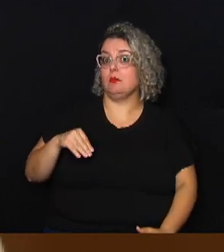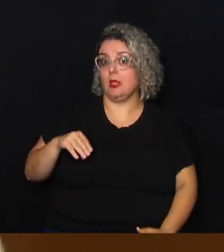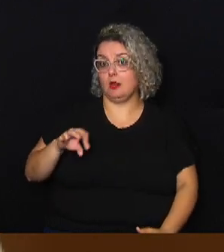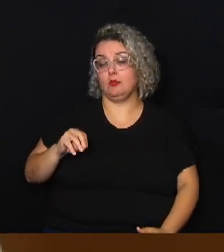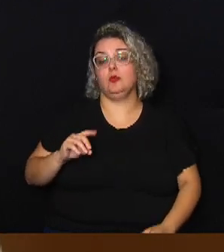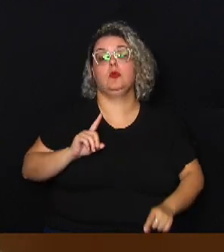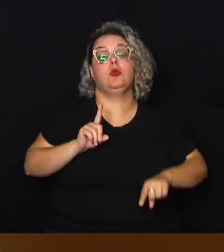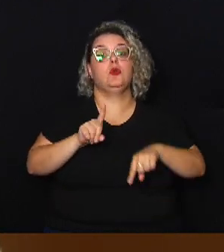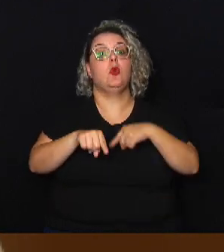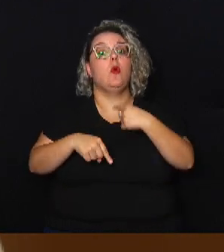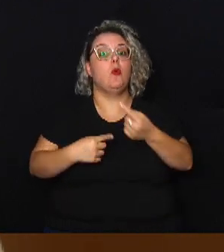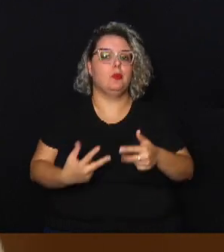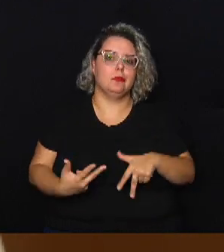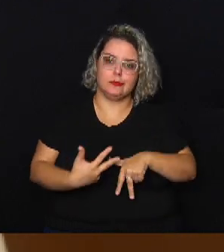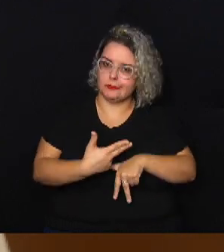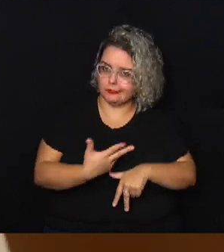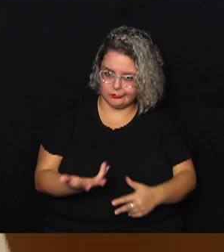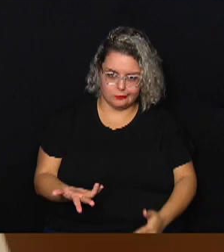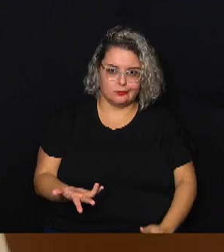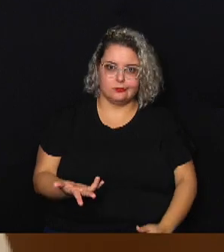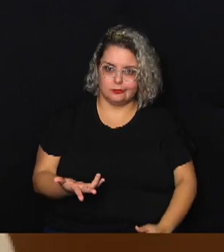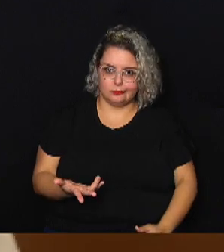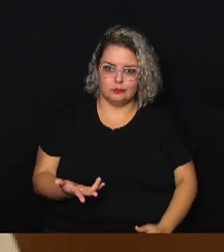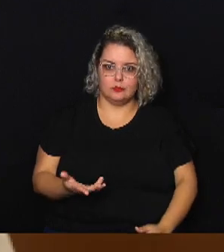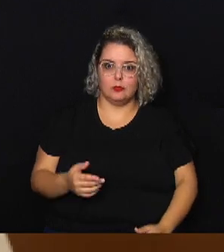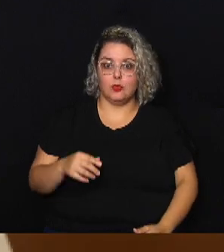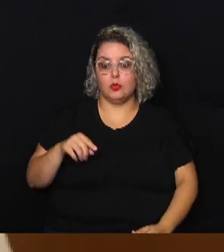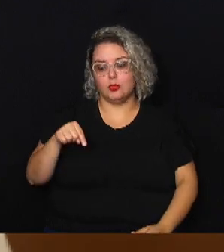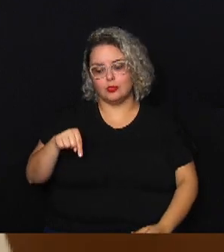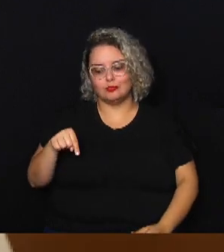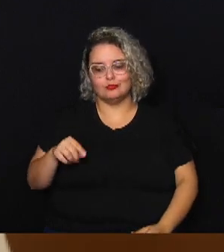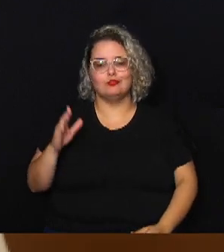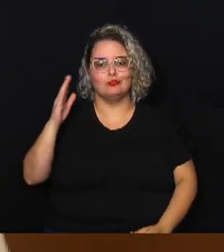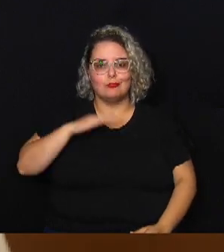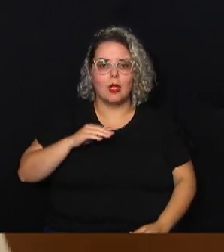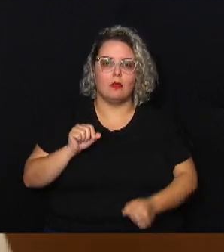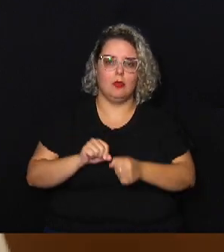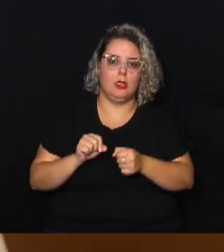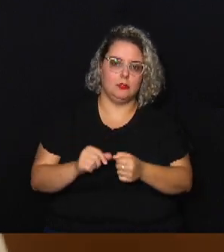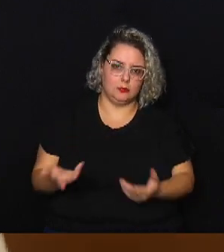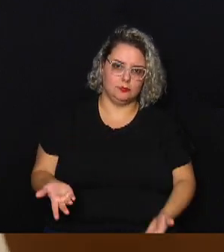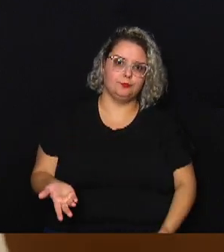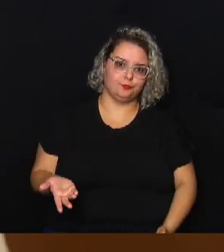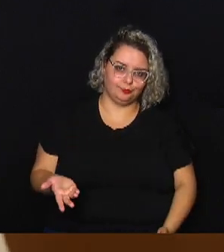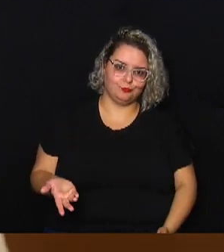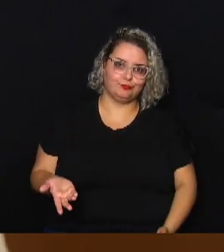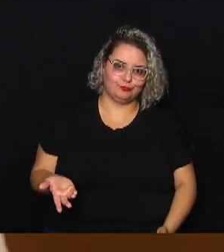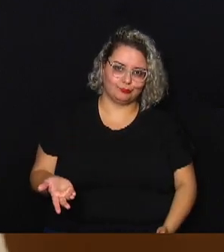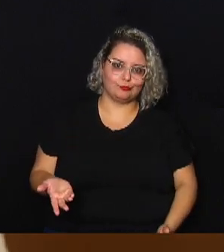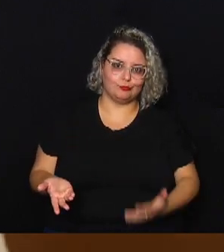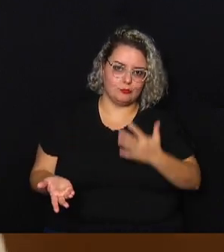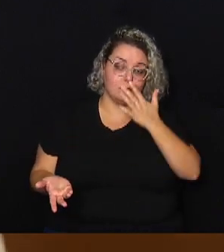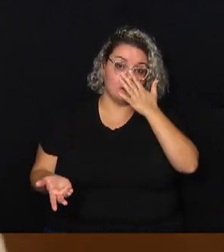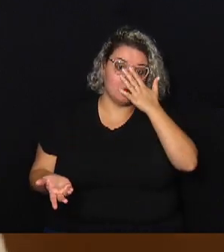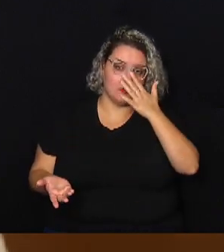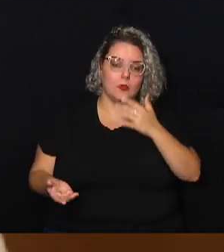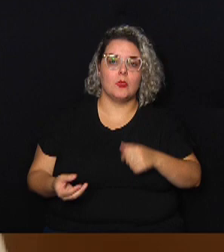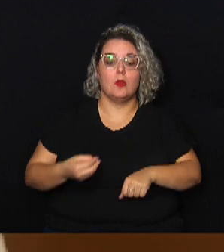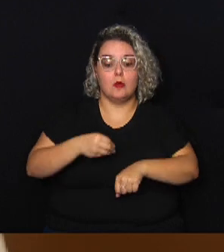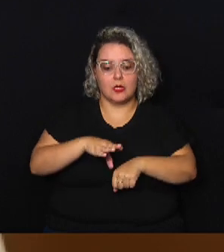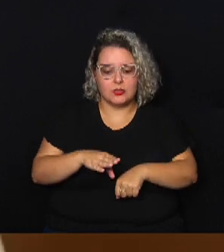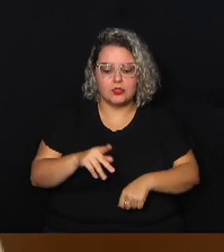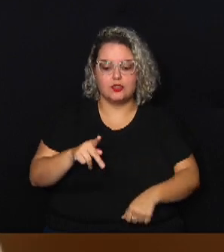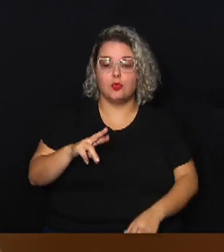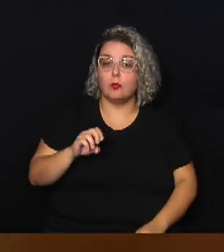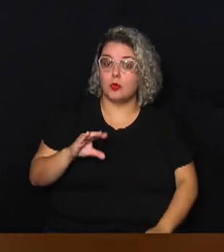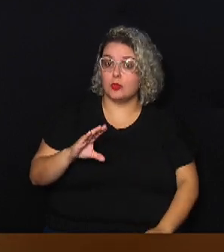outras cirurgias por conta de um procedimento mal indicado. Então, a indicação de um procedimento tem que estar alinhado